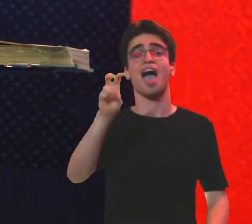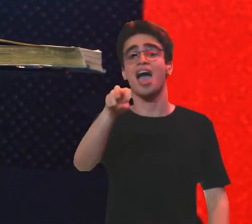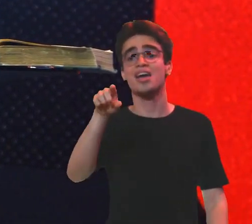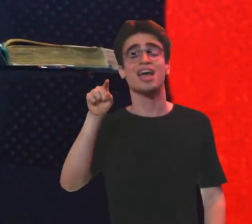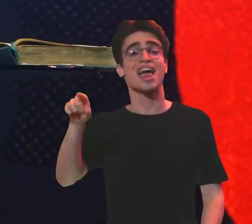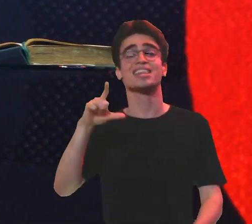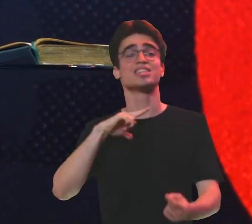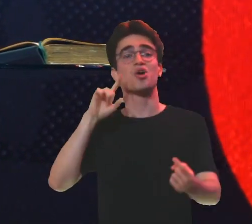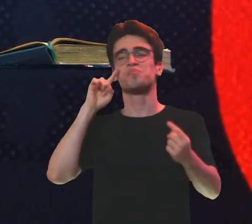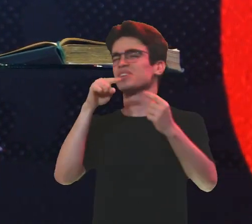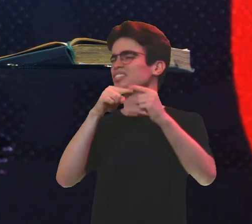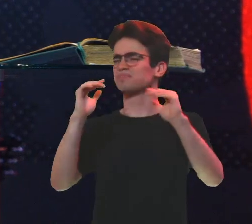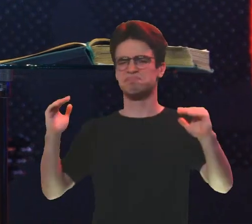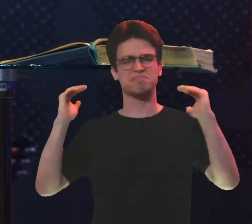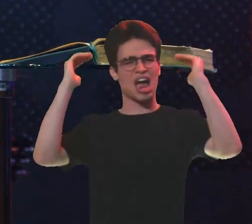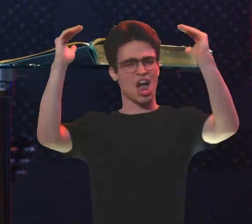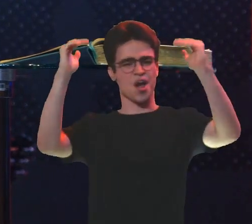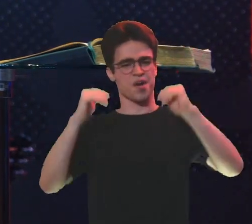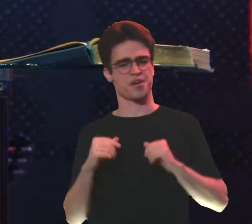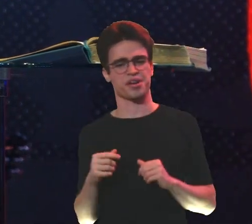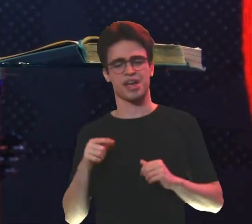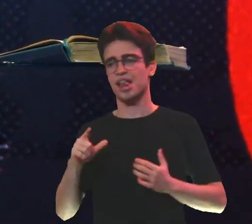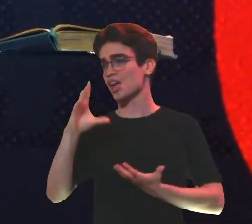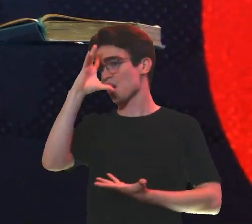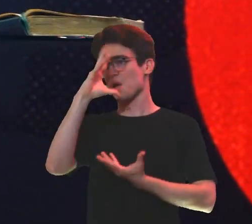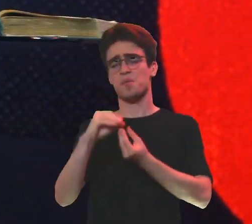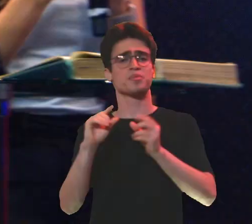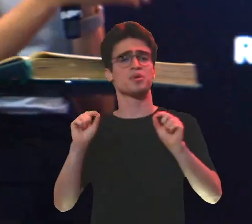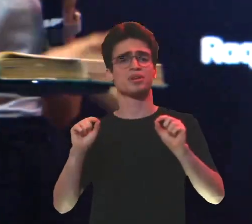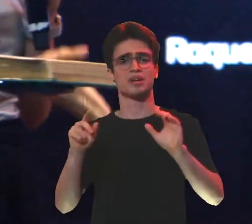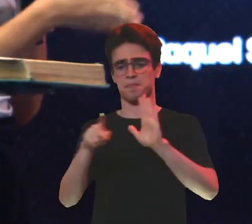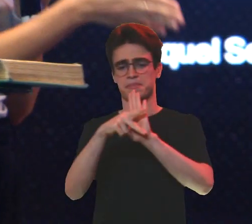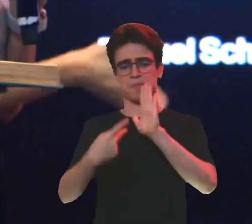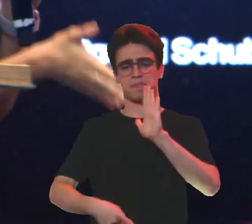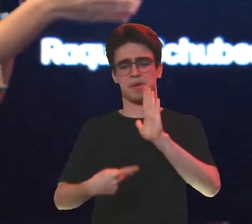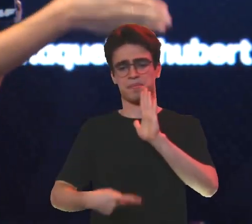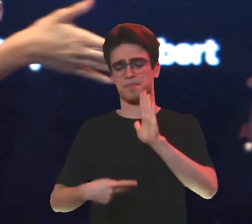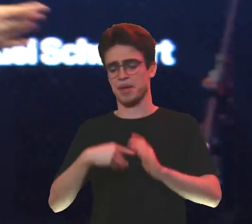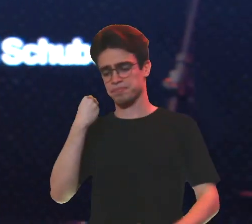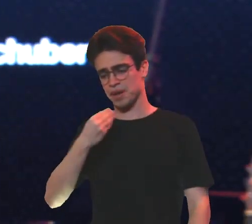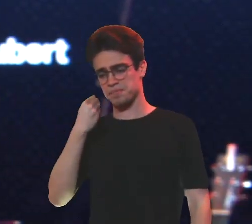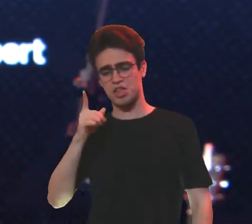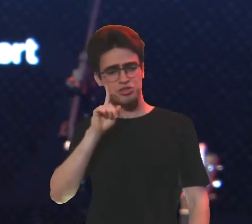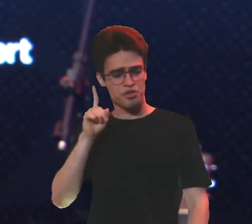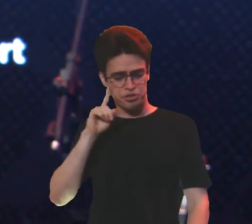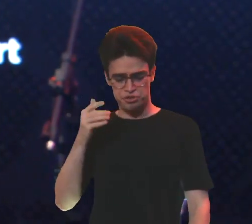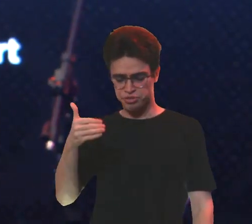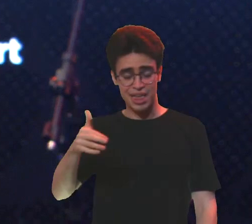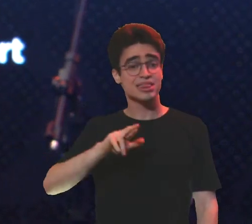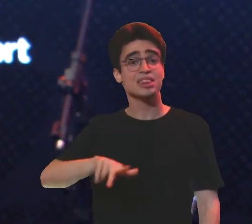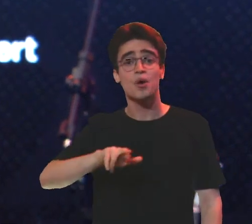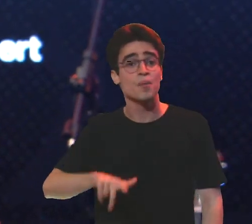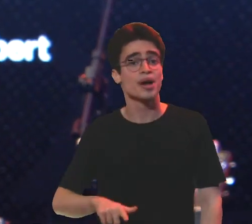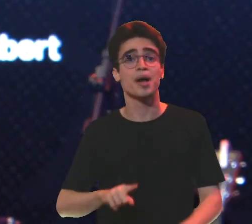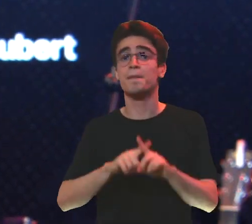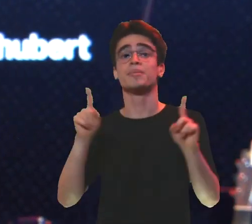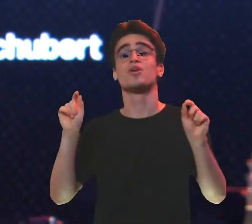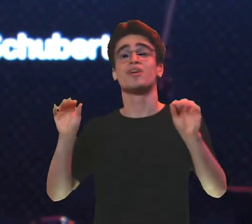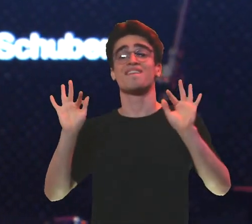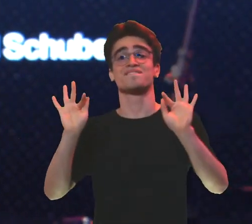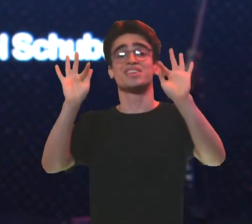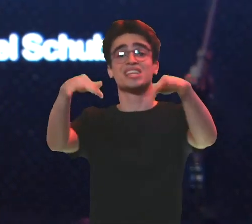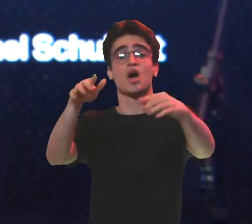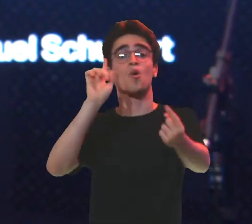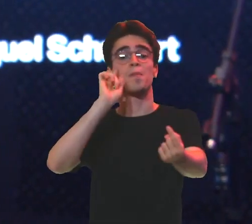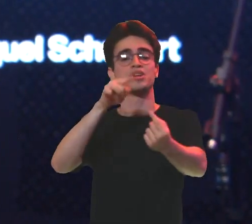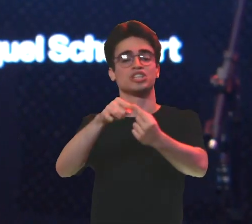Então, ele entende que não tem a ver com as coisas que ele vai vivendo todos os dias, mas tem a ver com o destino